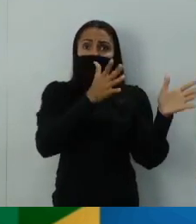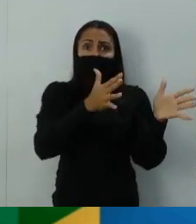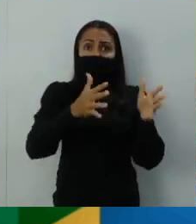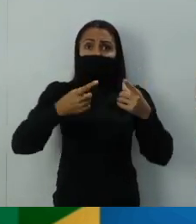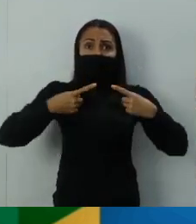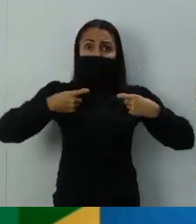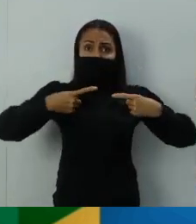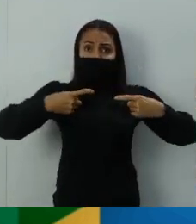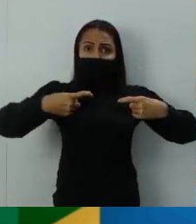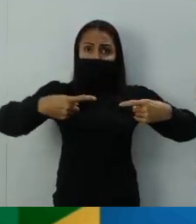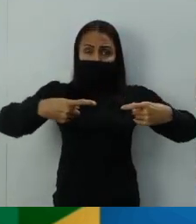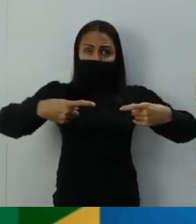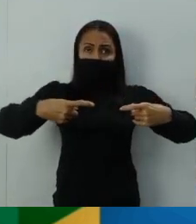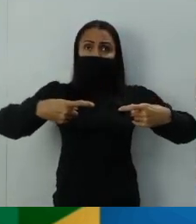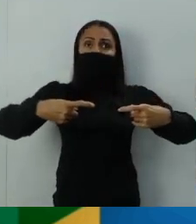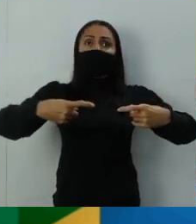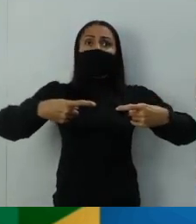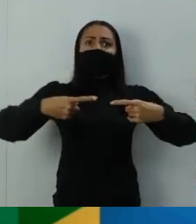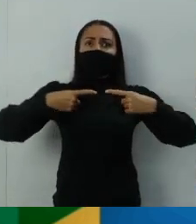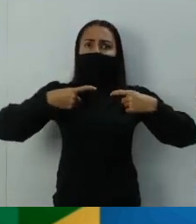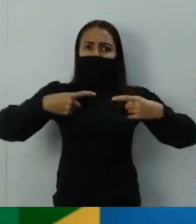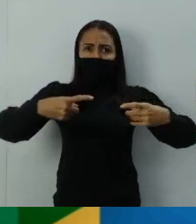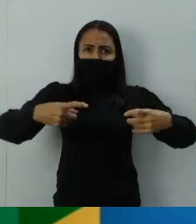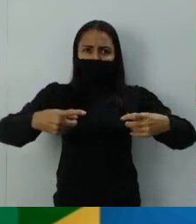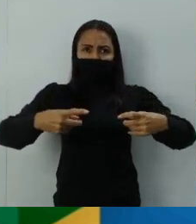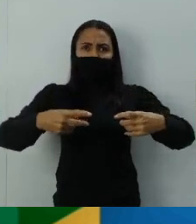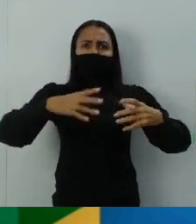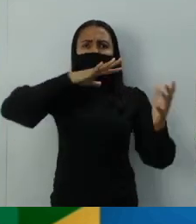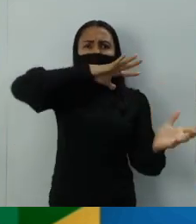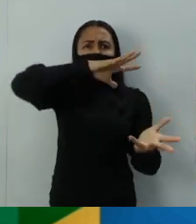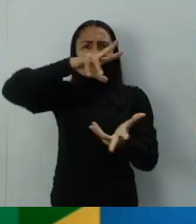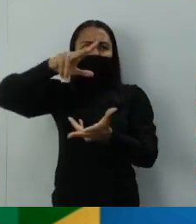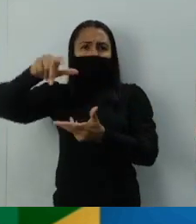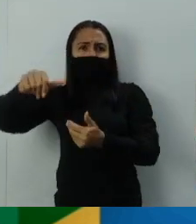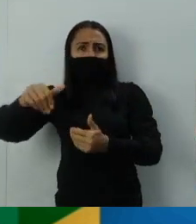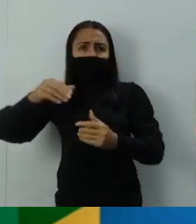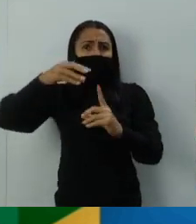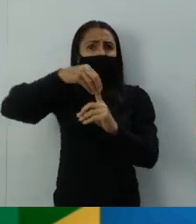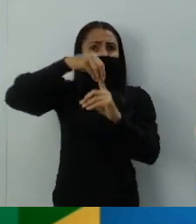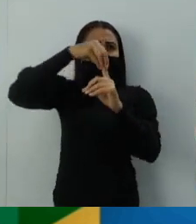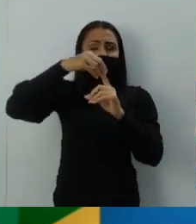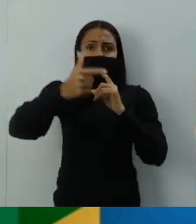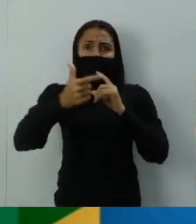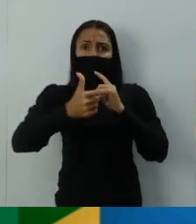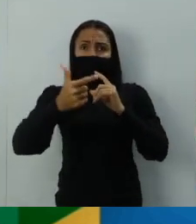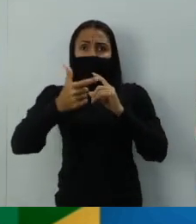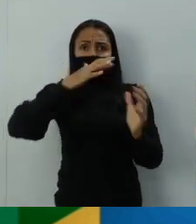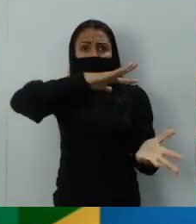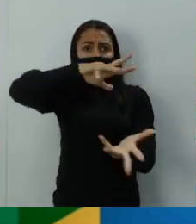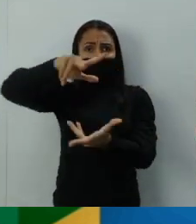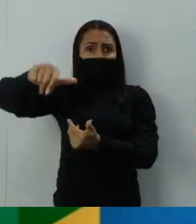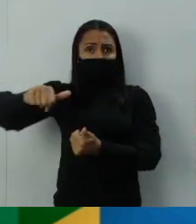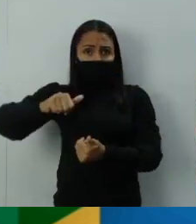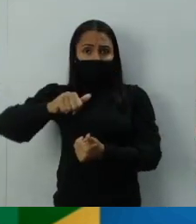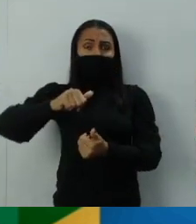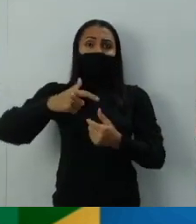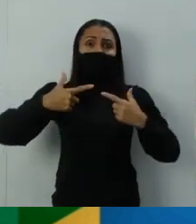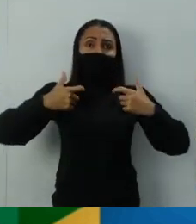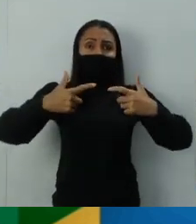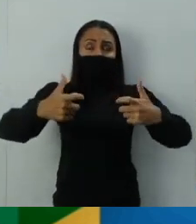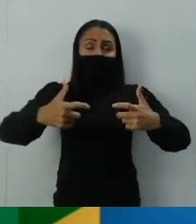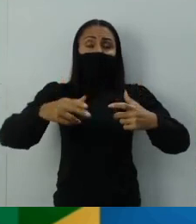Das grandes guerras mundiais, principalmente na Segunda Guerra Mundial. Ela foi utilizada pela primeira vez